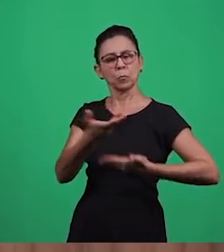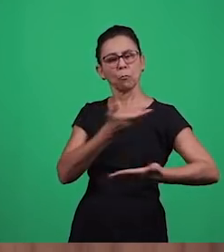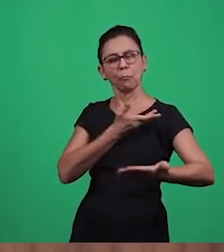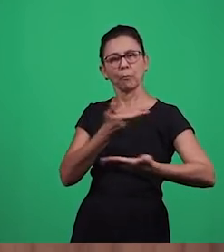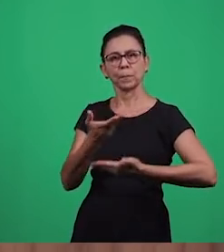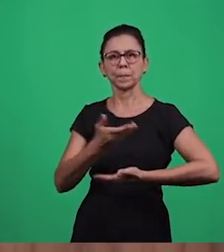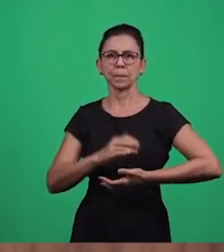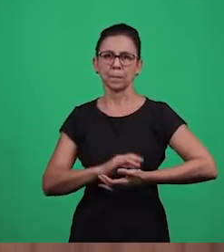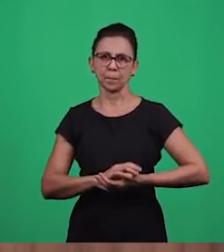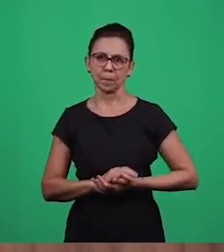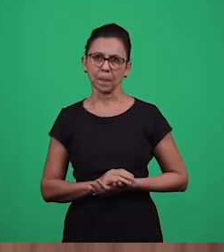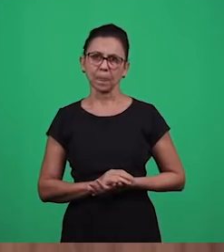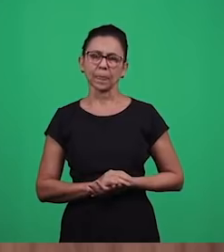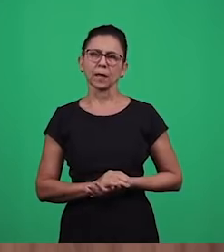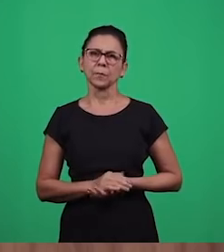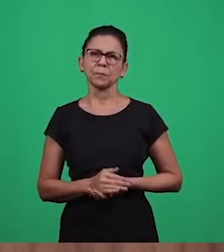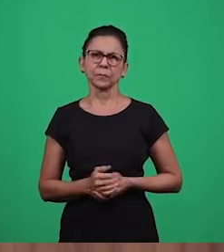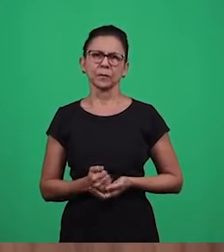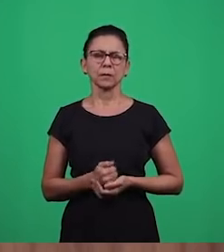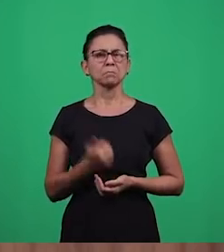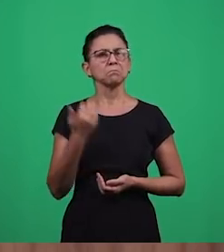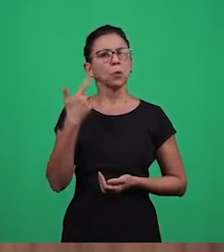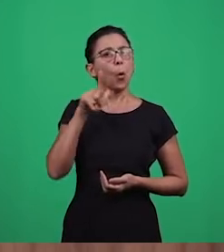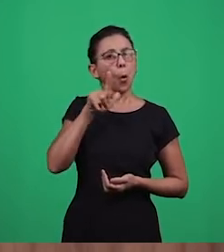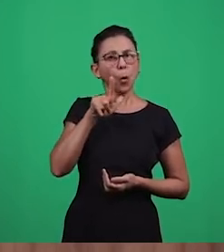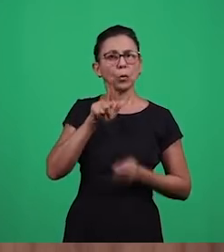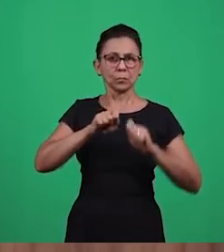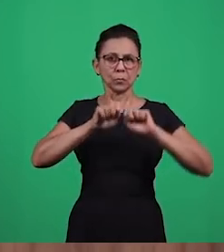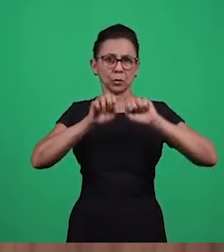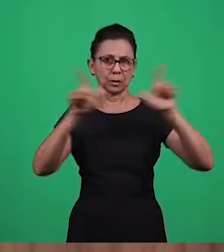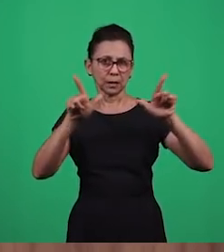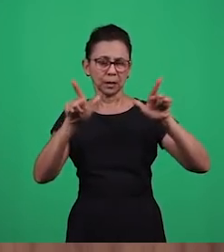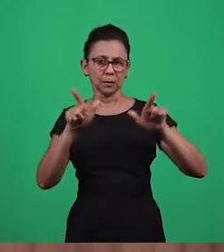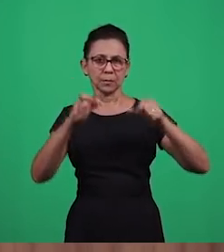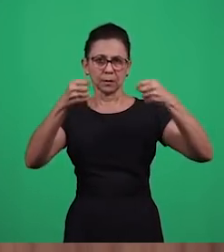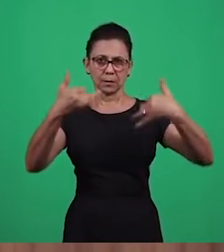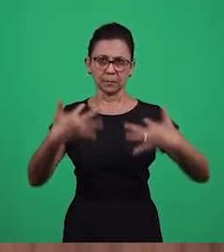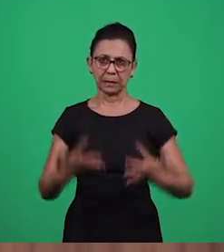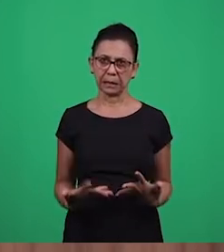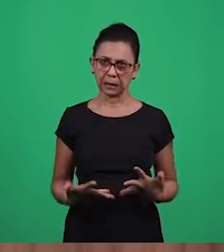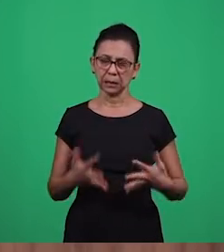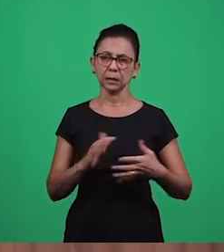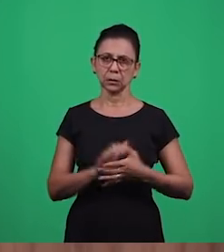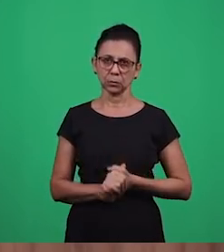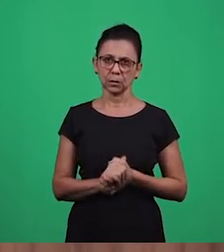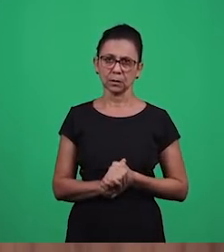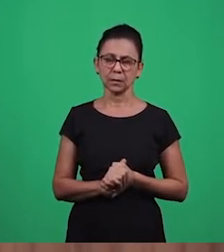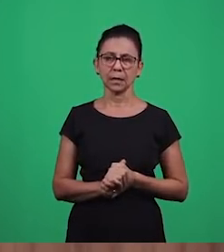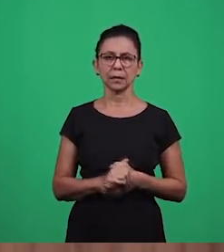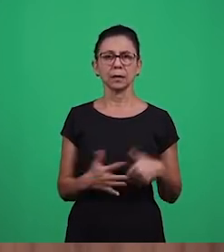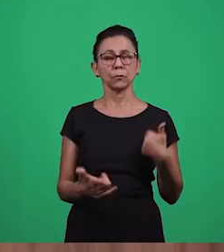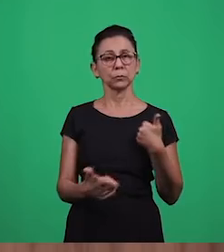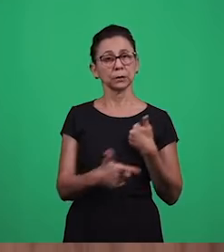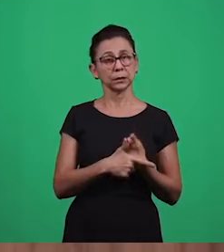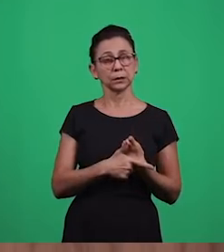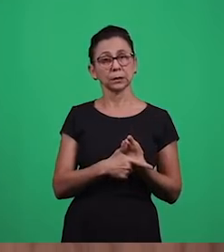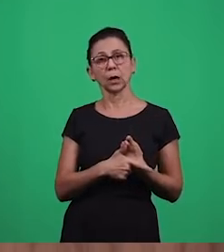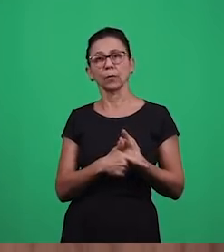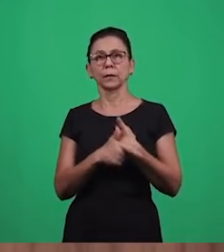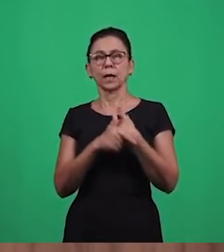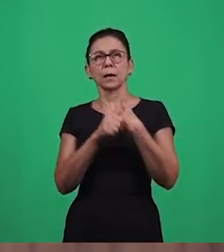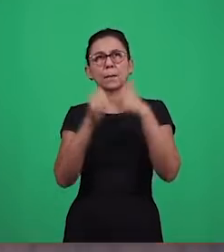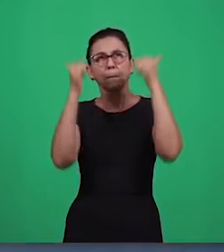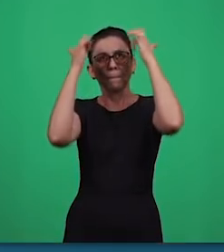conhecimentos. Conforme já dissemos em outros encontros, as funções psicológicas superiores que